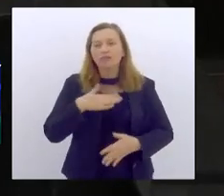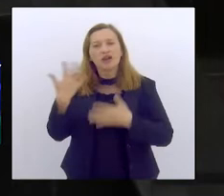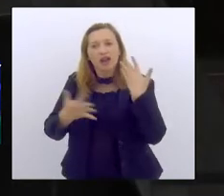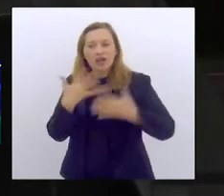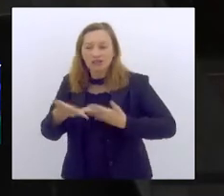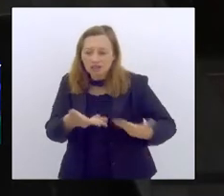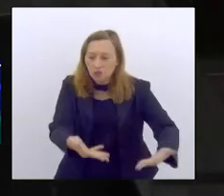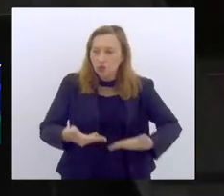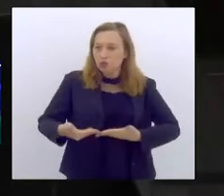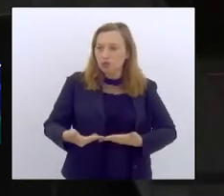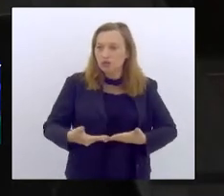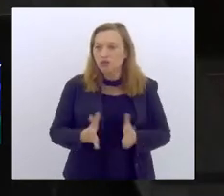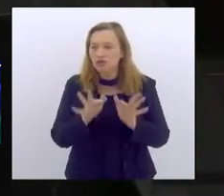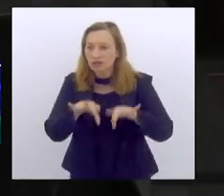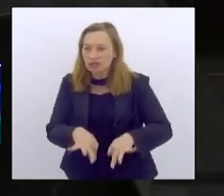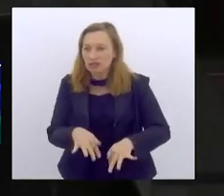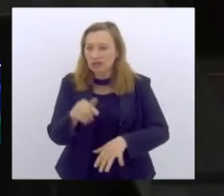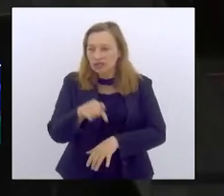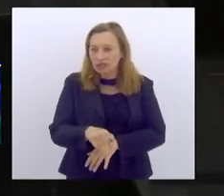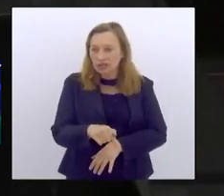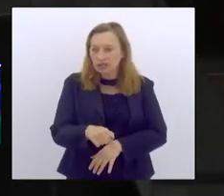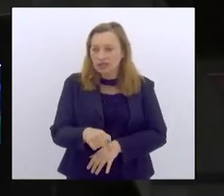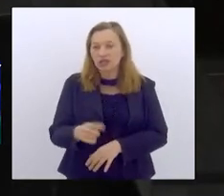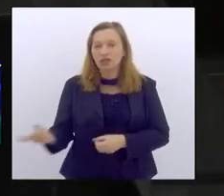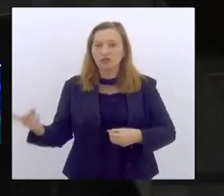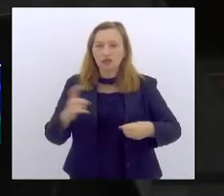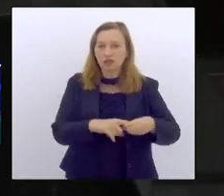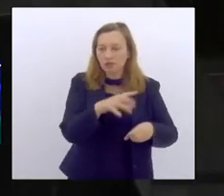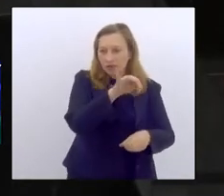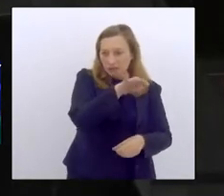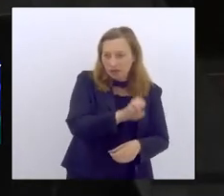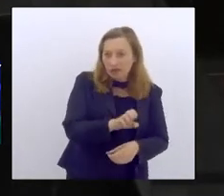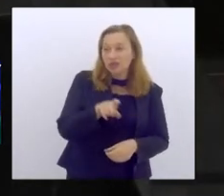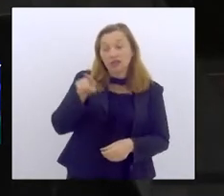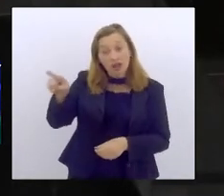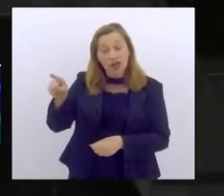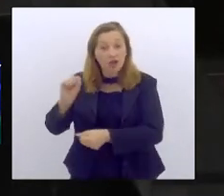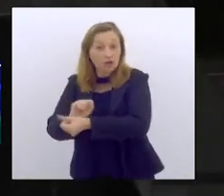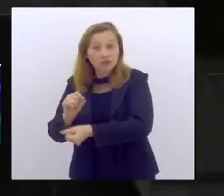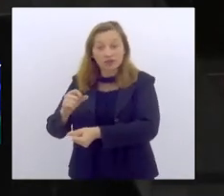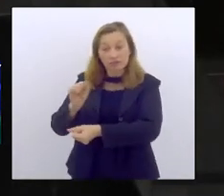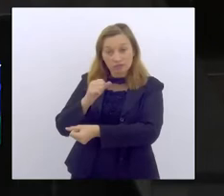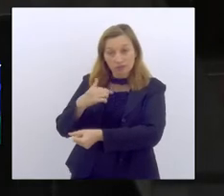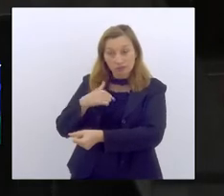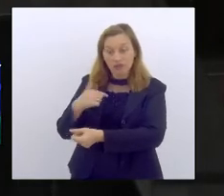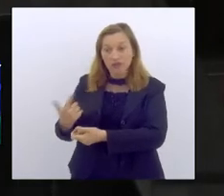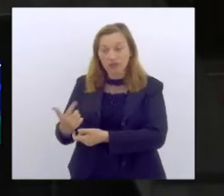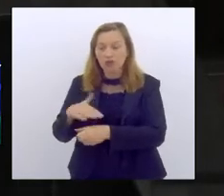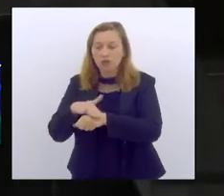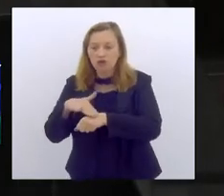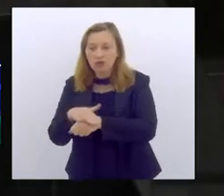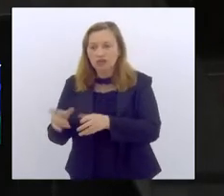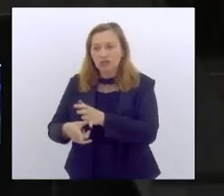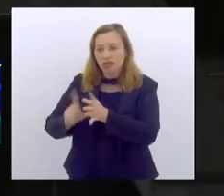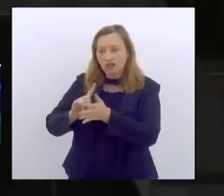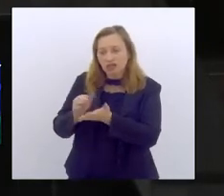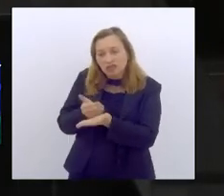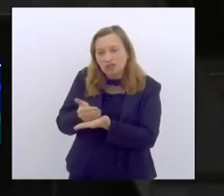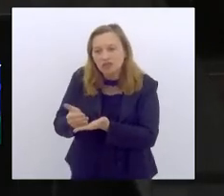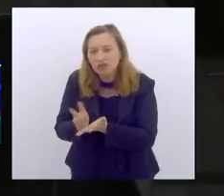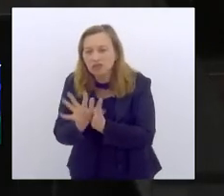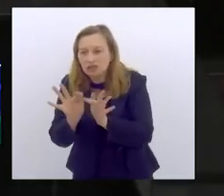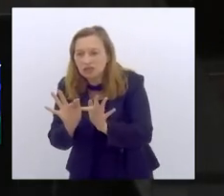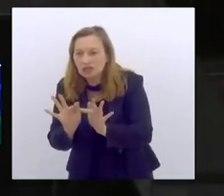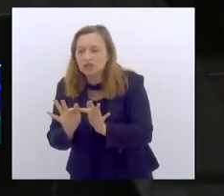alegria de receber vou terminar aqui meu pronunciamento e retornar ao gabinete onde eles ainda se encontram começamos a nossa conversa um pouco antes do início do